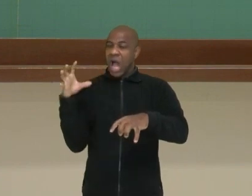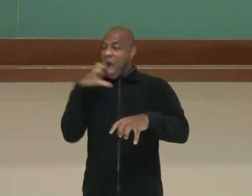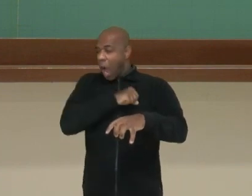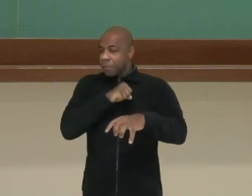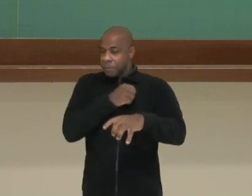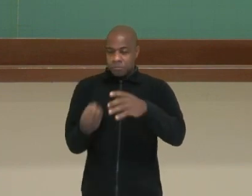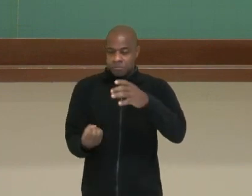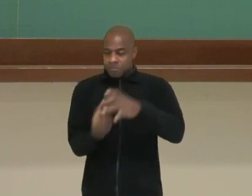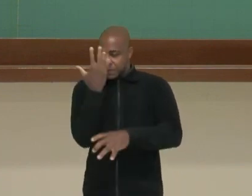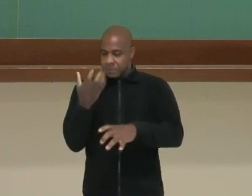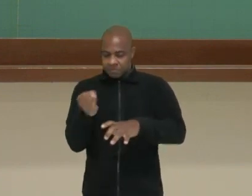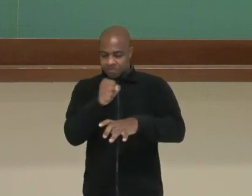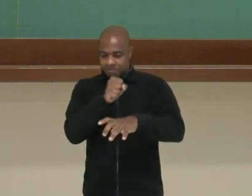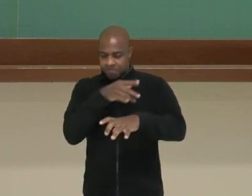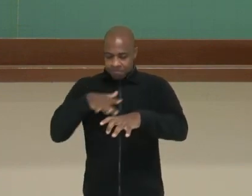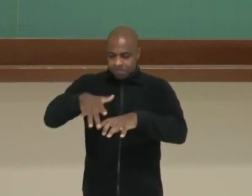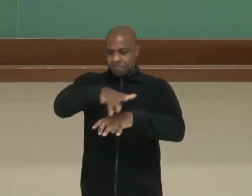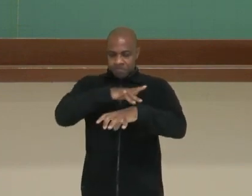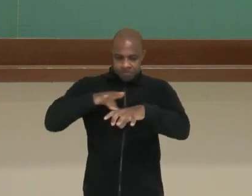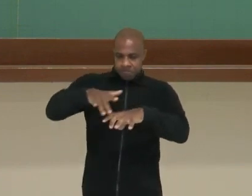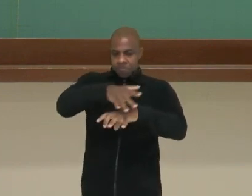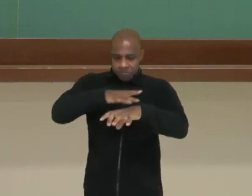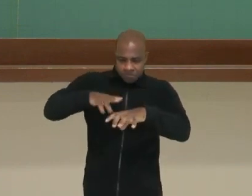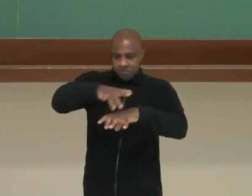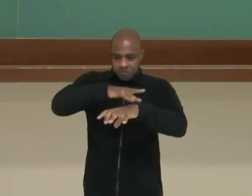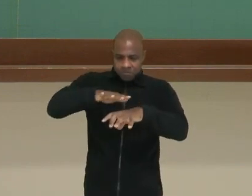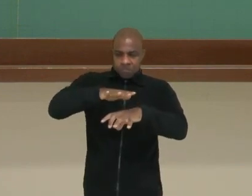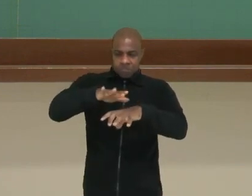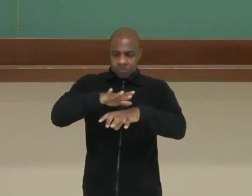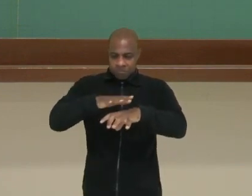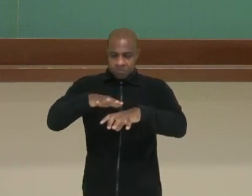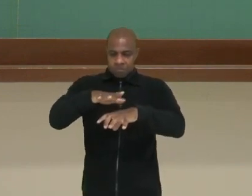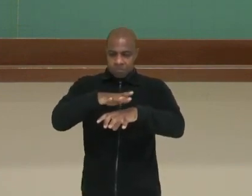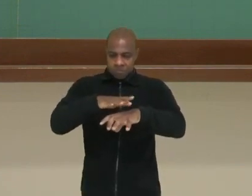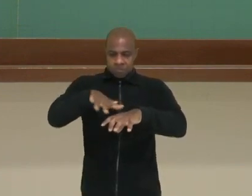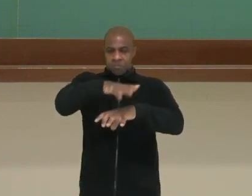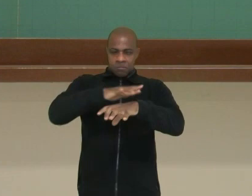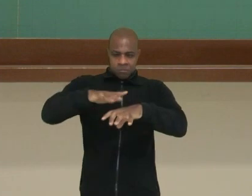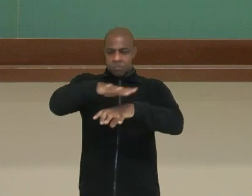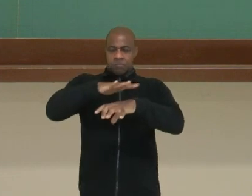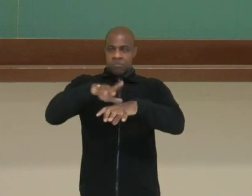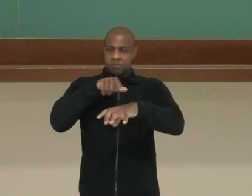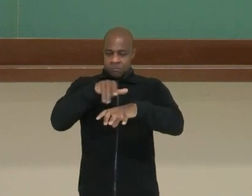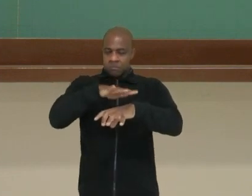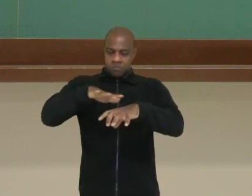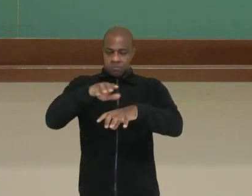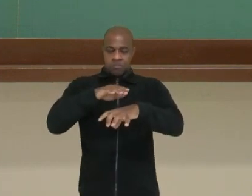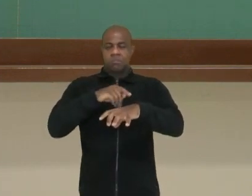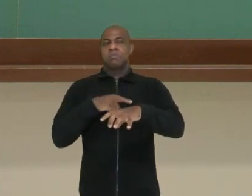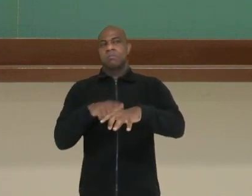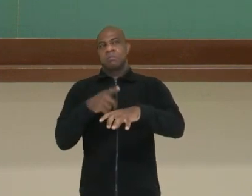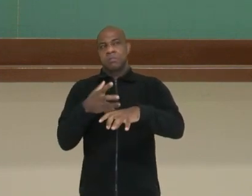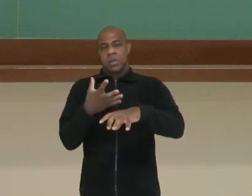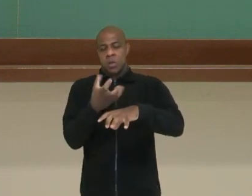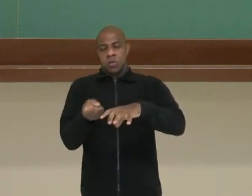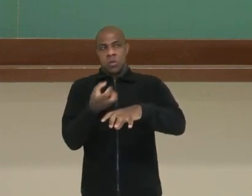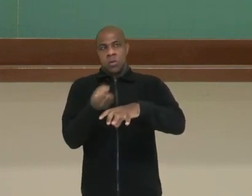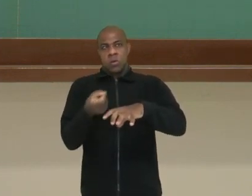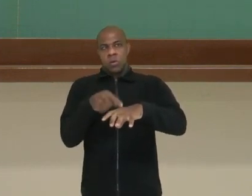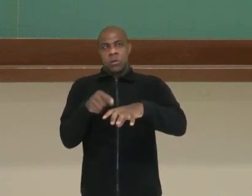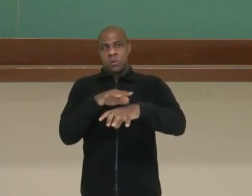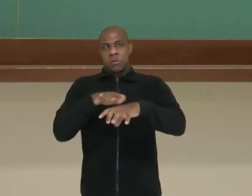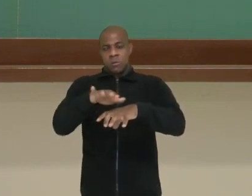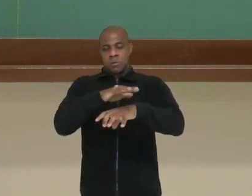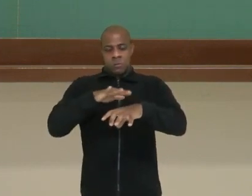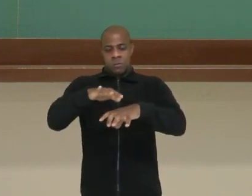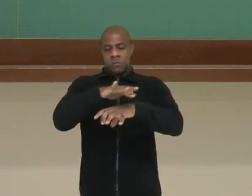surge você vai oscilar um campo elétrico, que vai aparecer um magnético cortando, que puxa o elétrico, que puxa o magnético, e isso aqui é